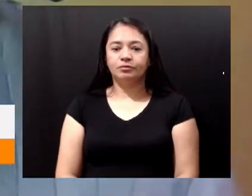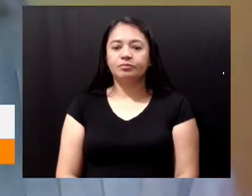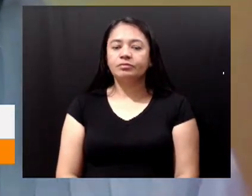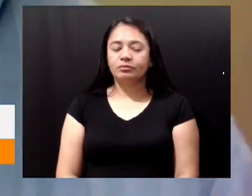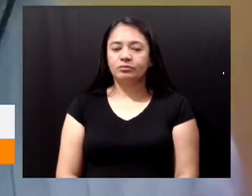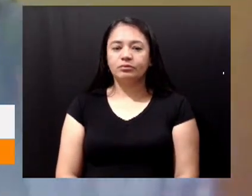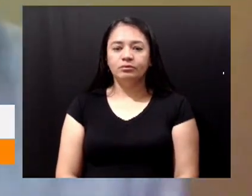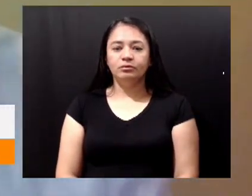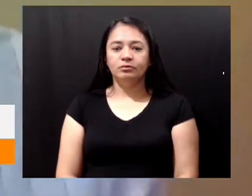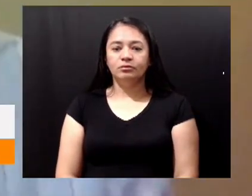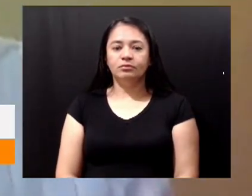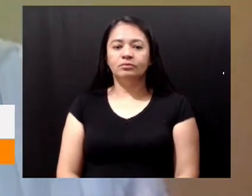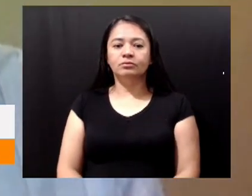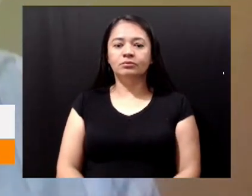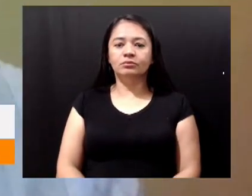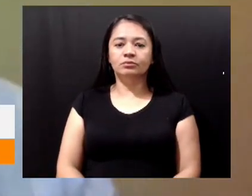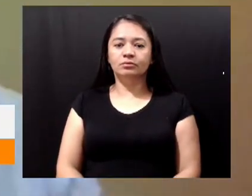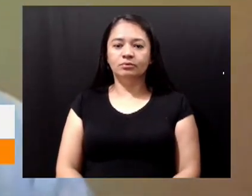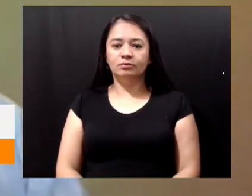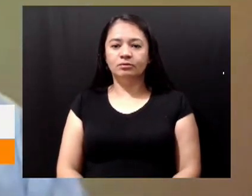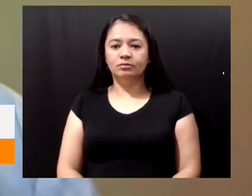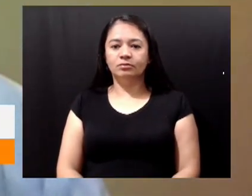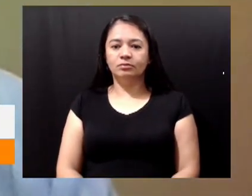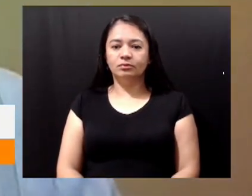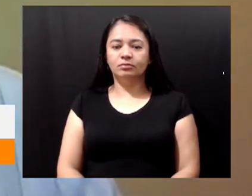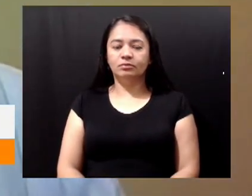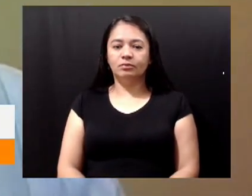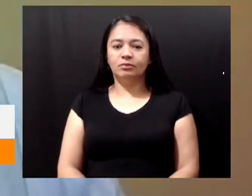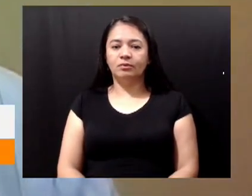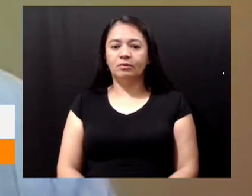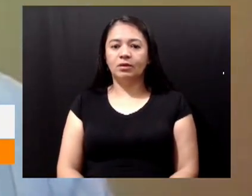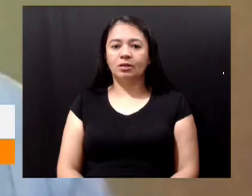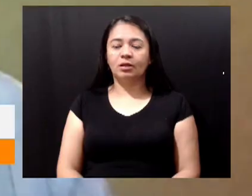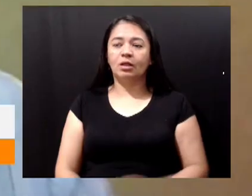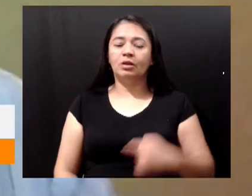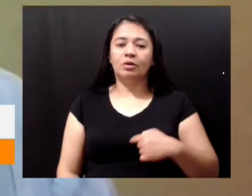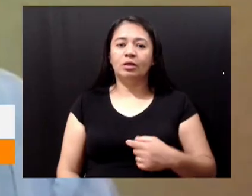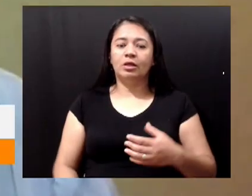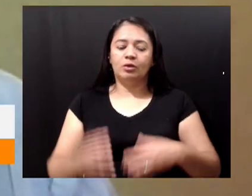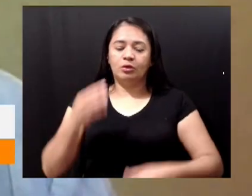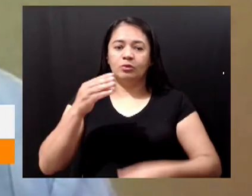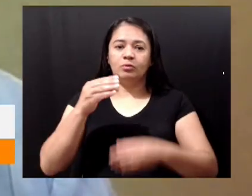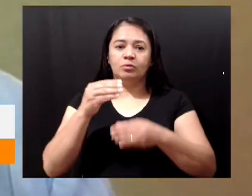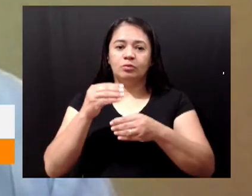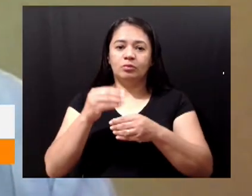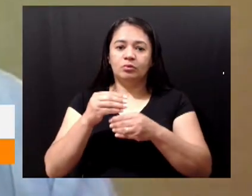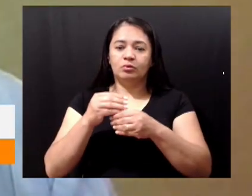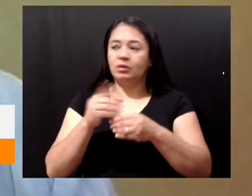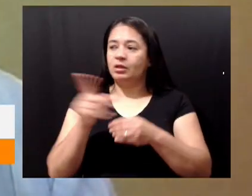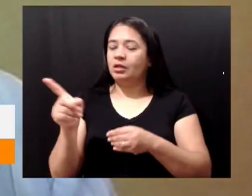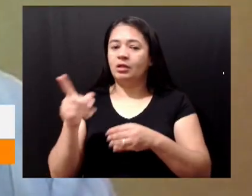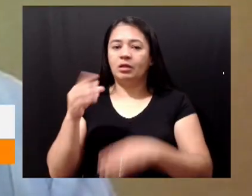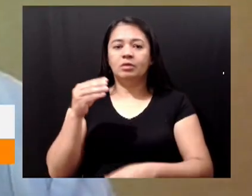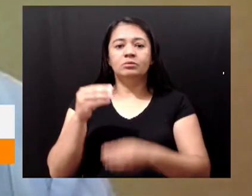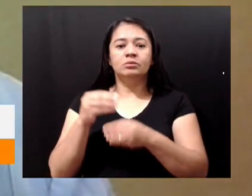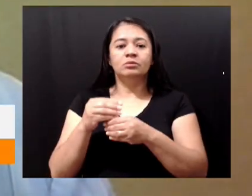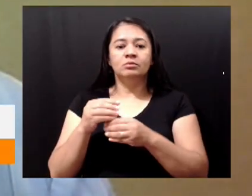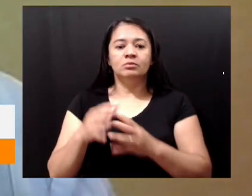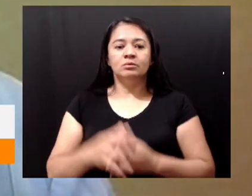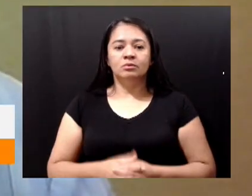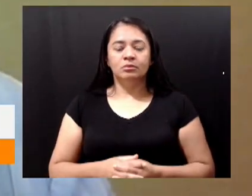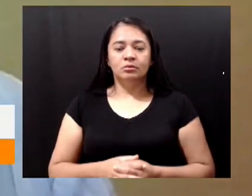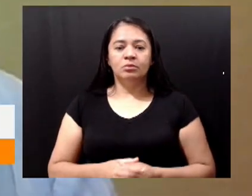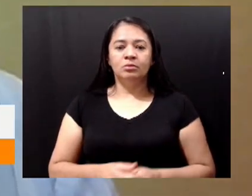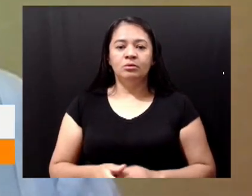Eu inicialmente gostaria até de fazer um complemento da fala da doutora. Por favor. De fato,